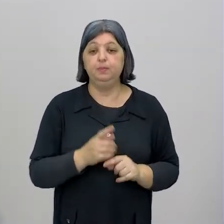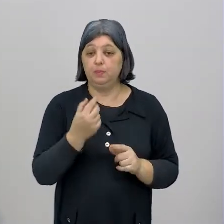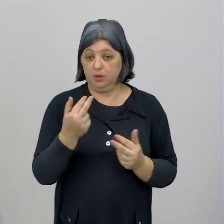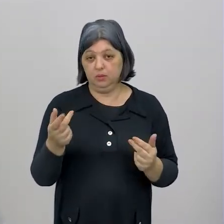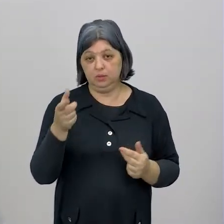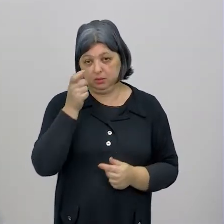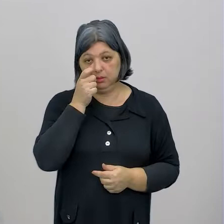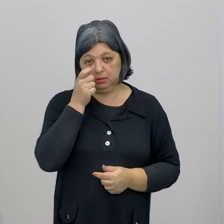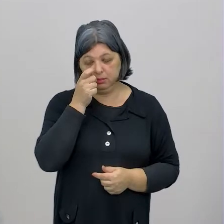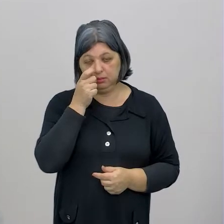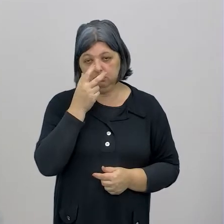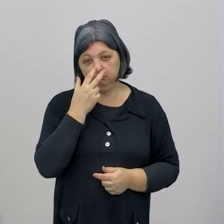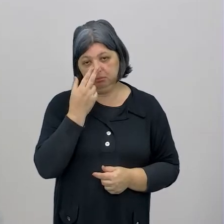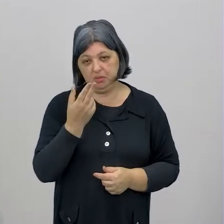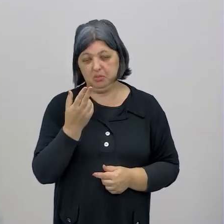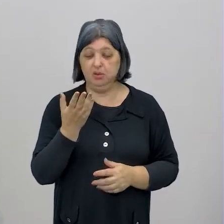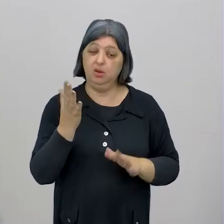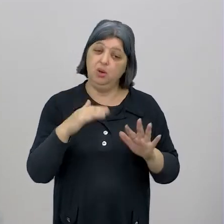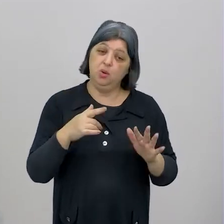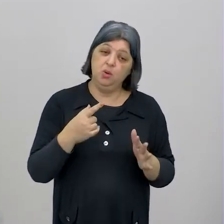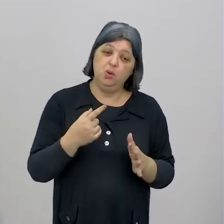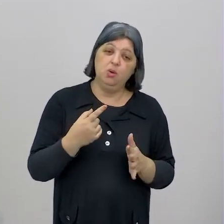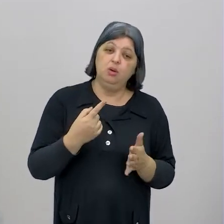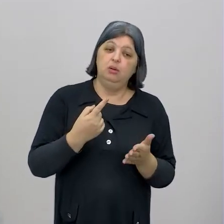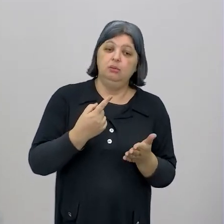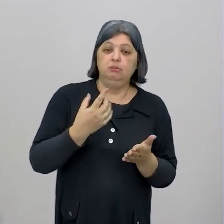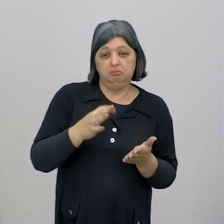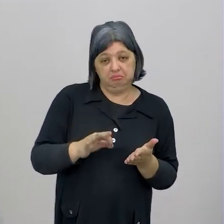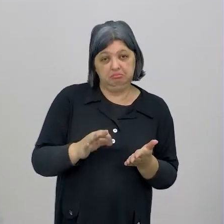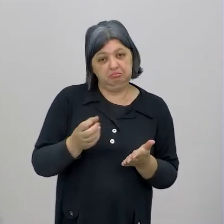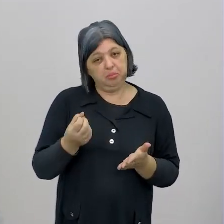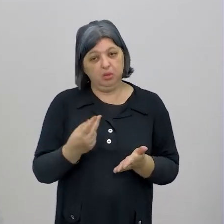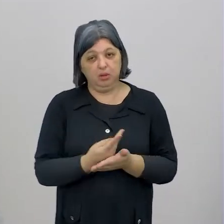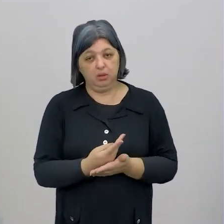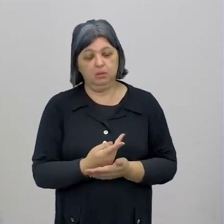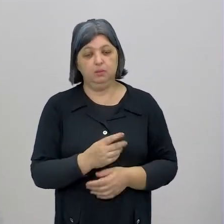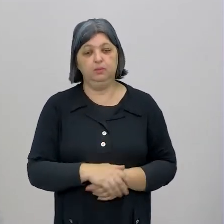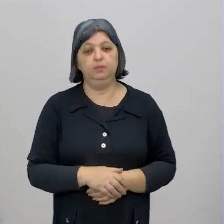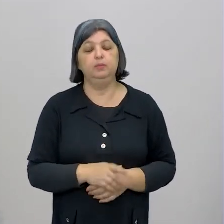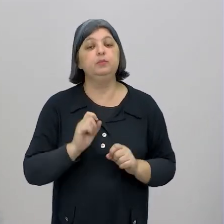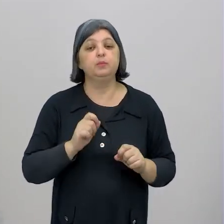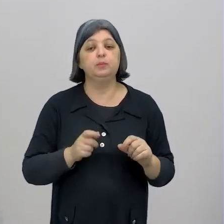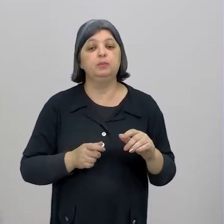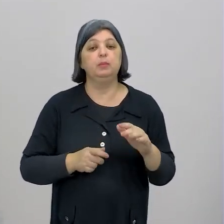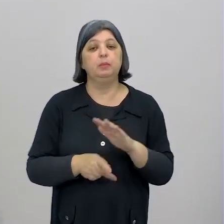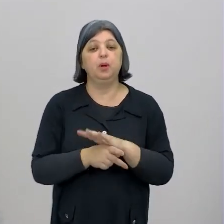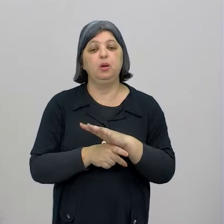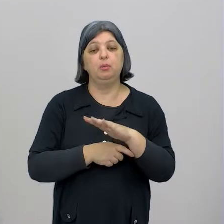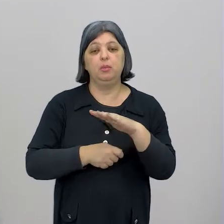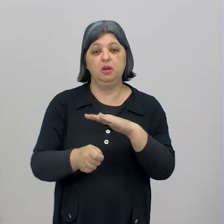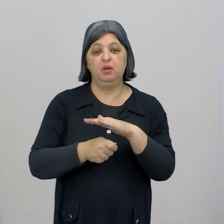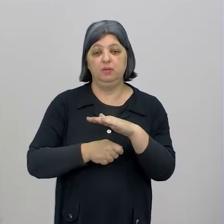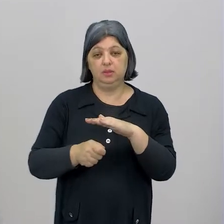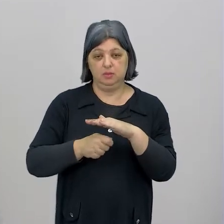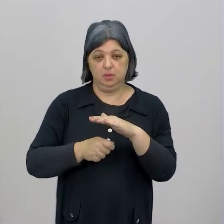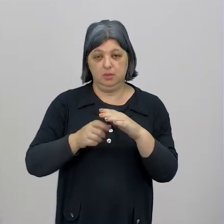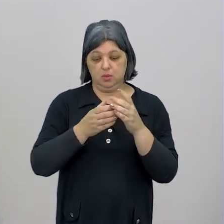aí de repente você pode confirmar ou corrigir, é que o investimento em saneamento